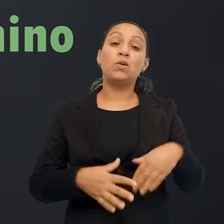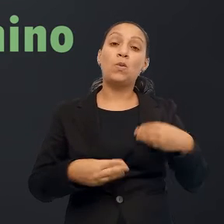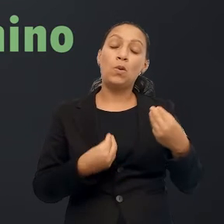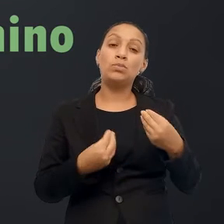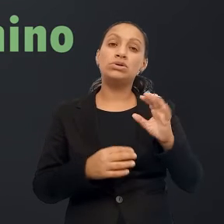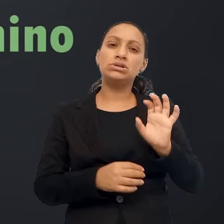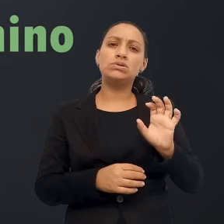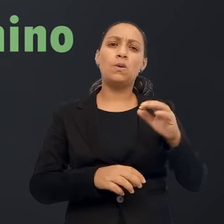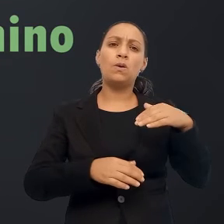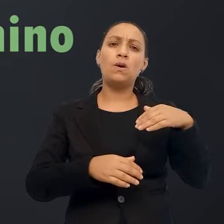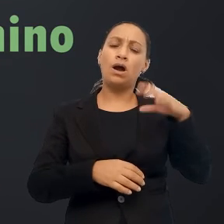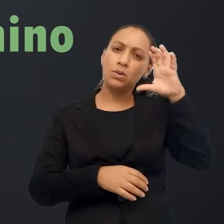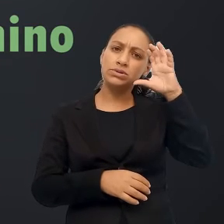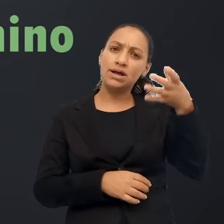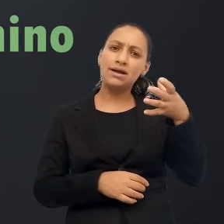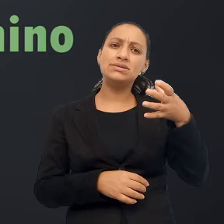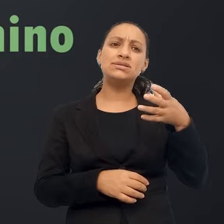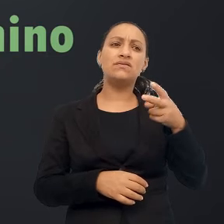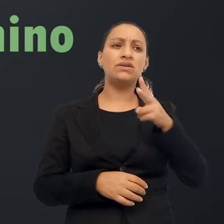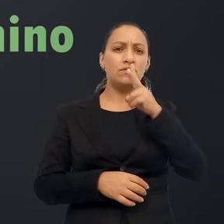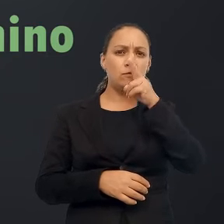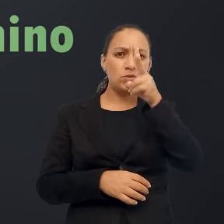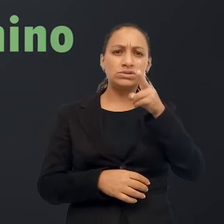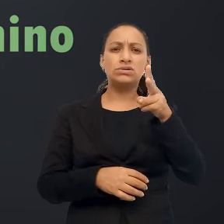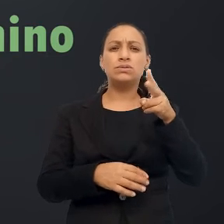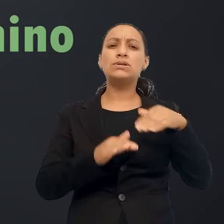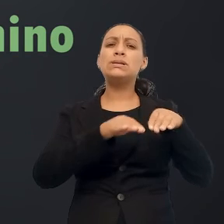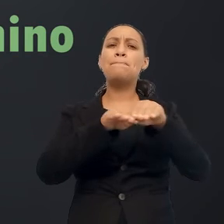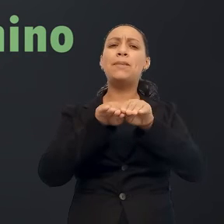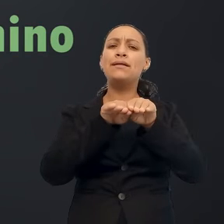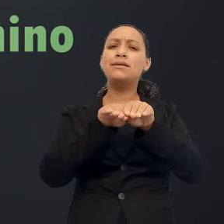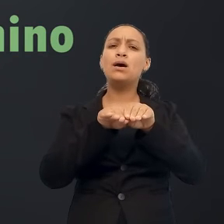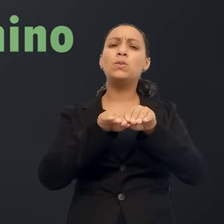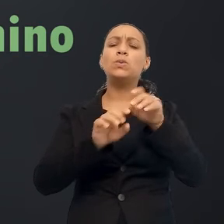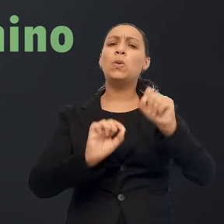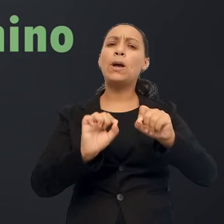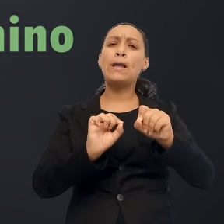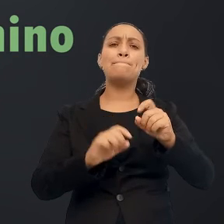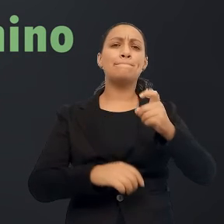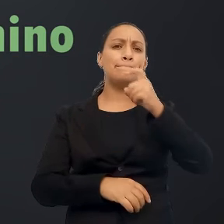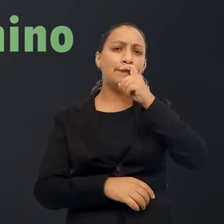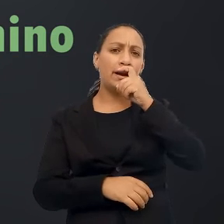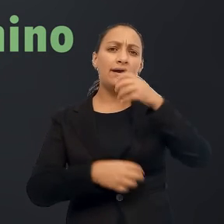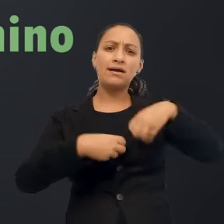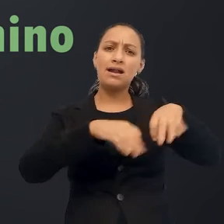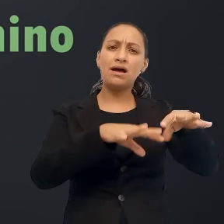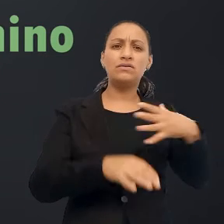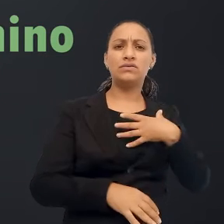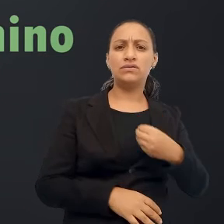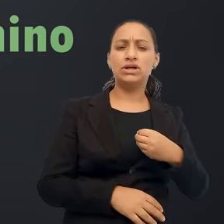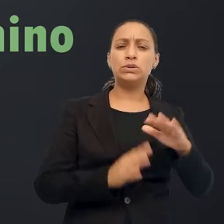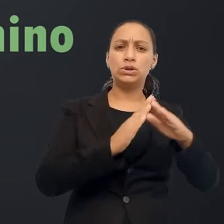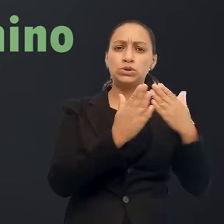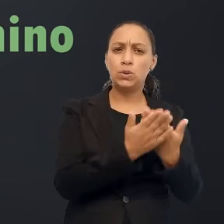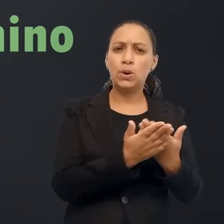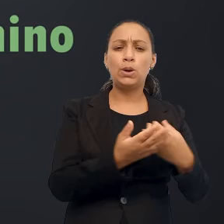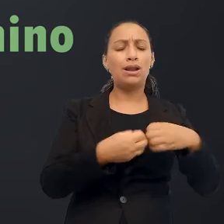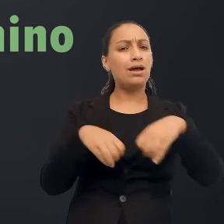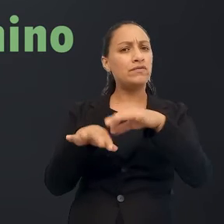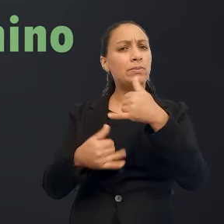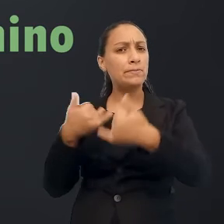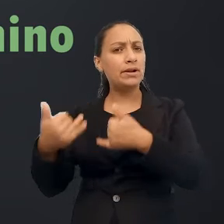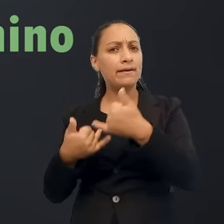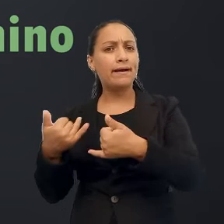a gente acaba reforçando esses padrões de que um pai que leva o filho na escola, leva a criança para brincar,